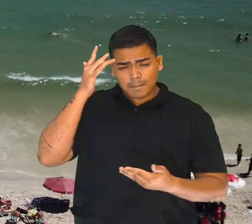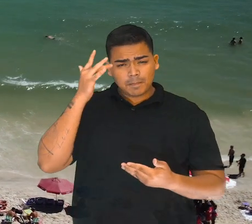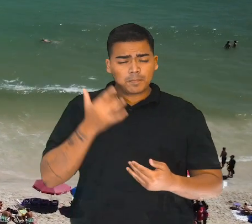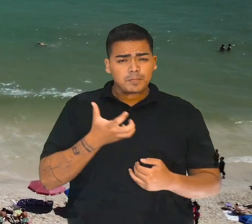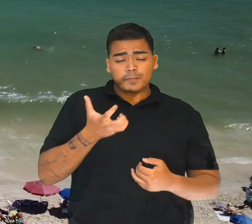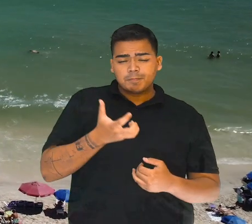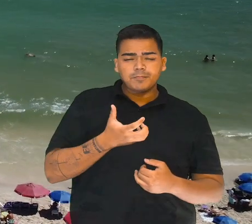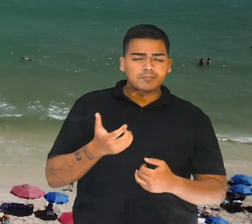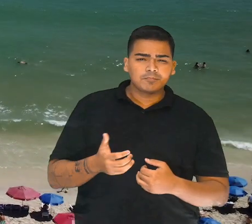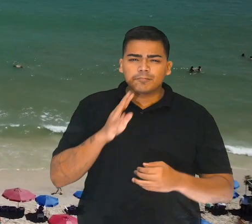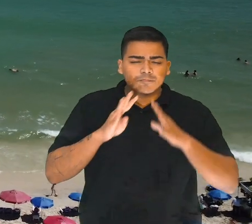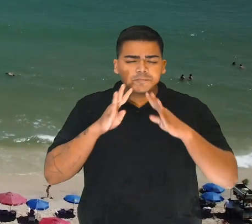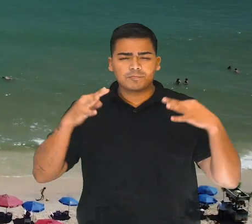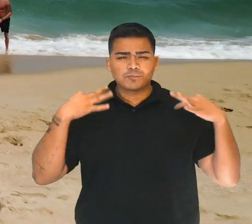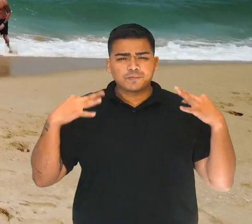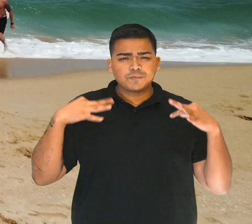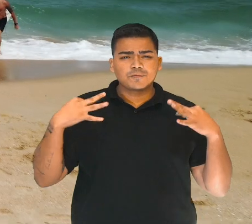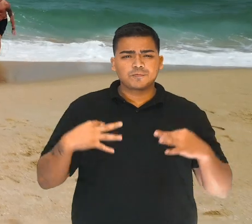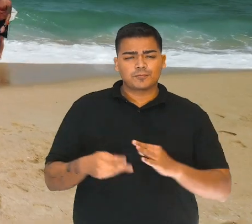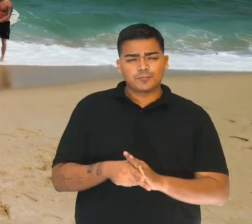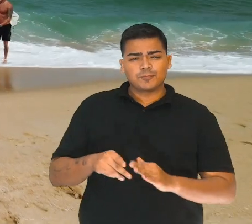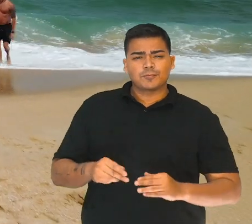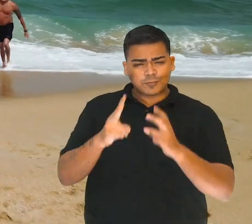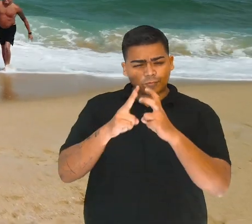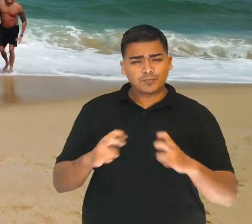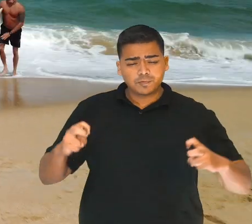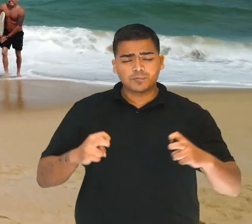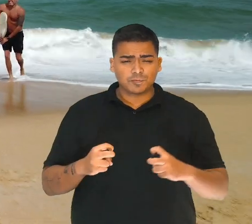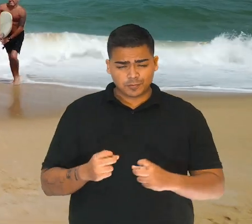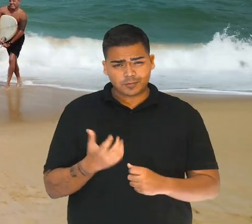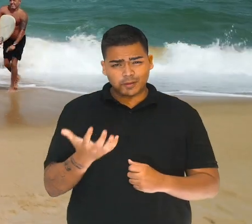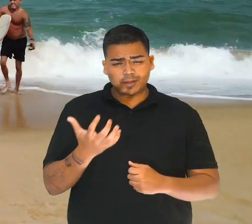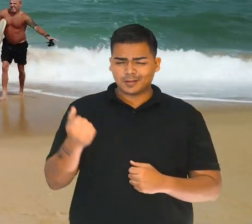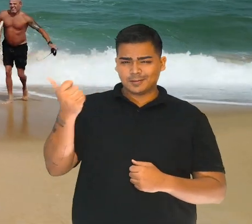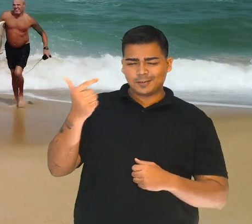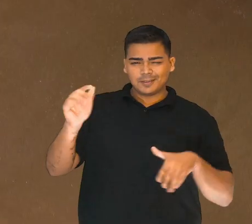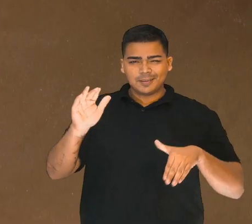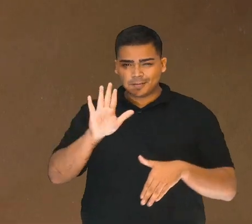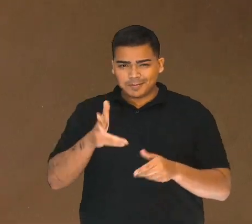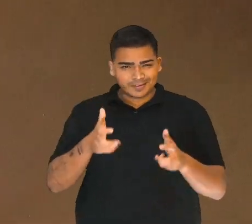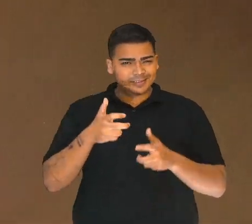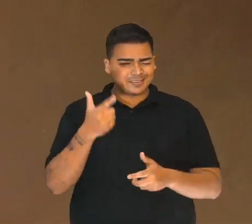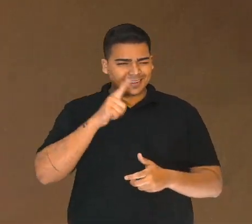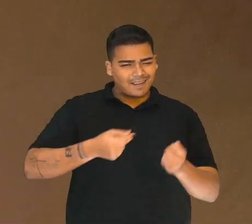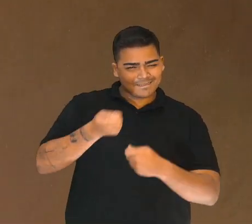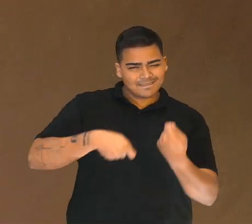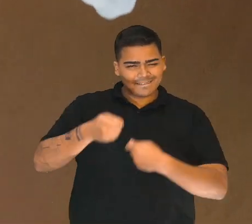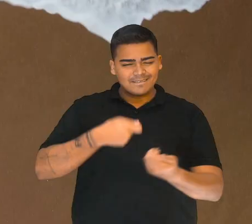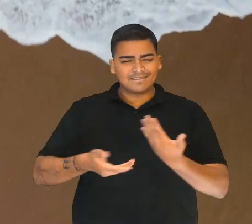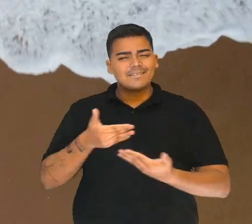para viver a cidade de Florianópolis pensando em turismo, pensando em praia, pensando em surfar, pensando em pegar sol, percebeu que dava também para fazer